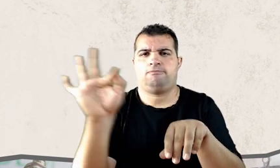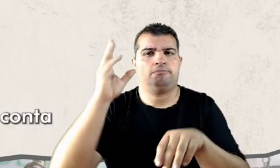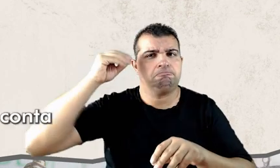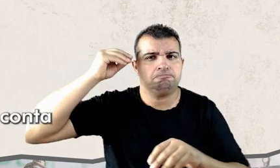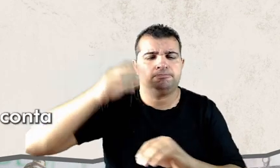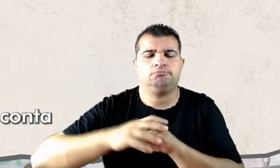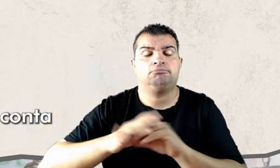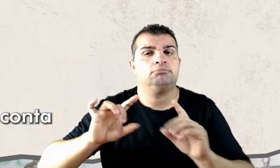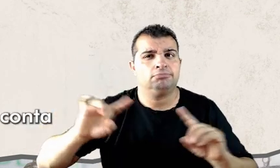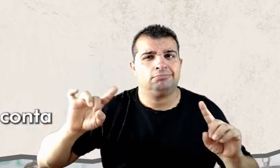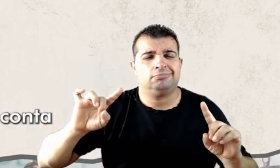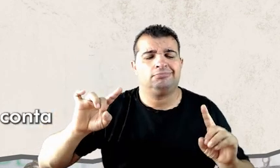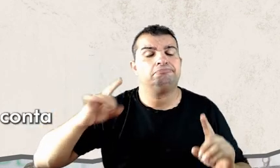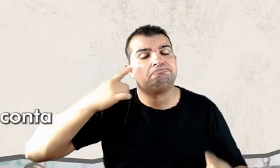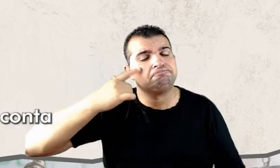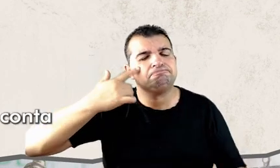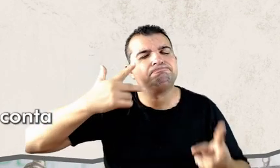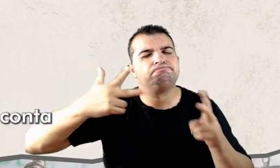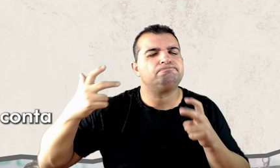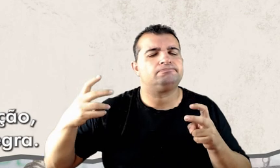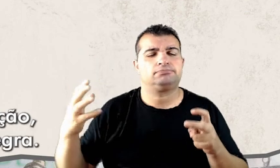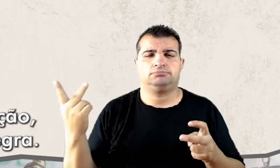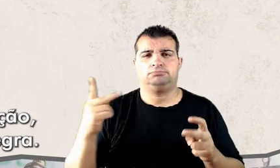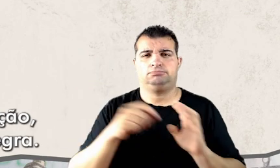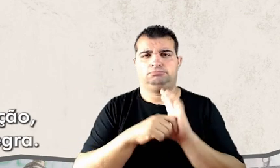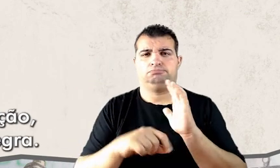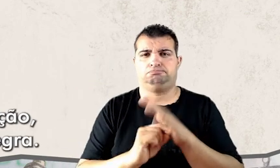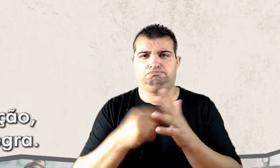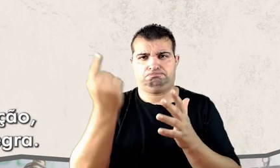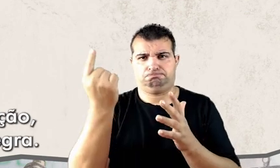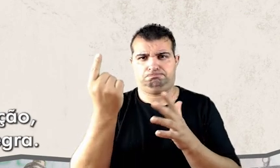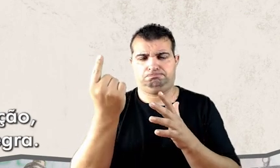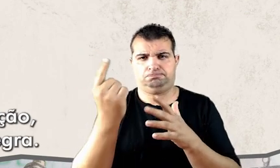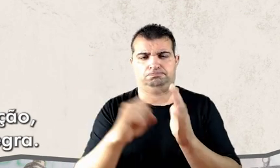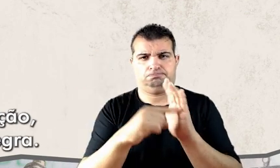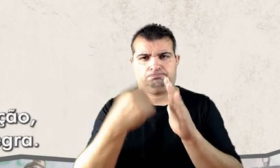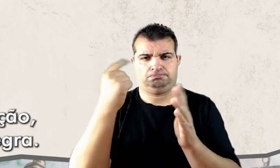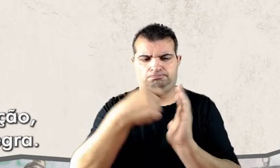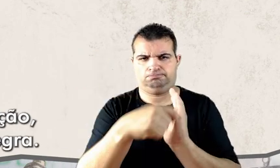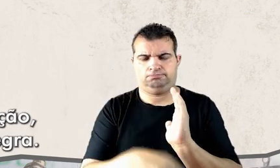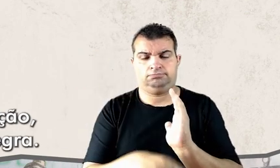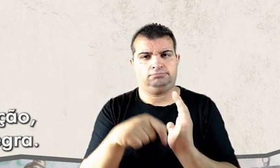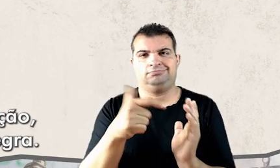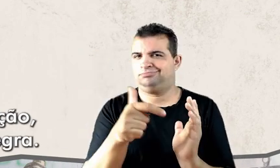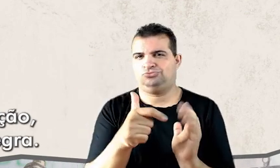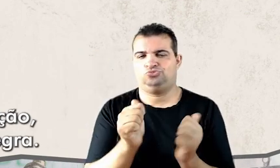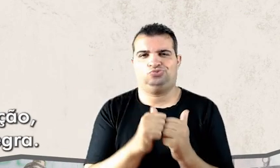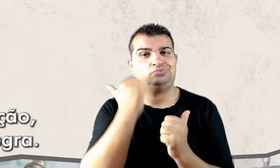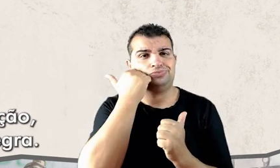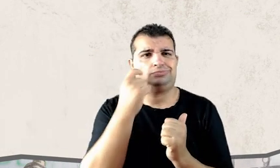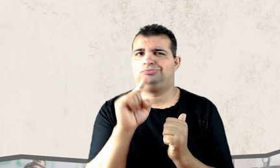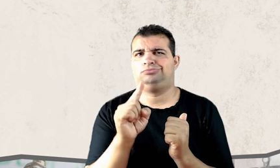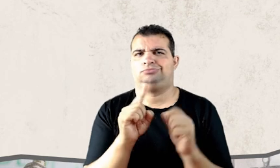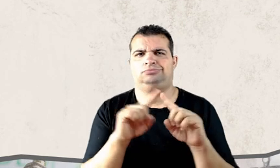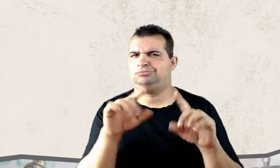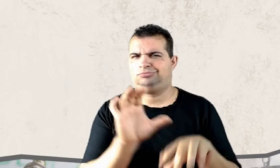Psicologia. Agora, vamos também levar em conta que, embora ela assine a primeira ata de fundação, ela não é reconhecida como